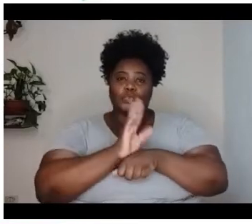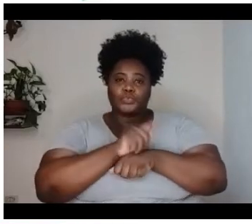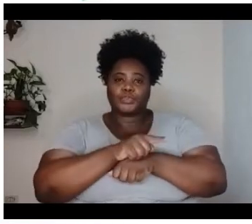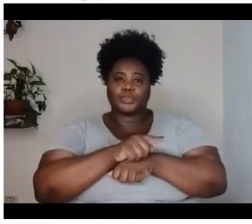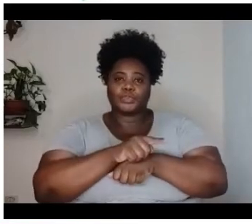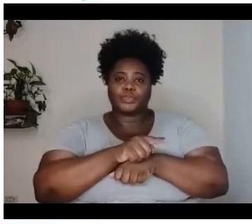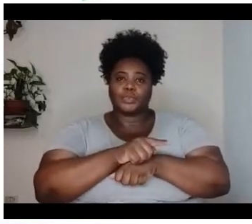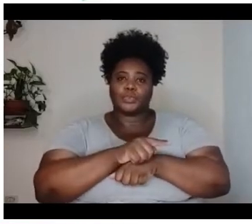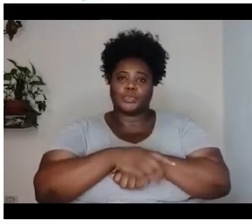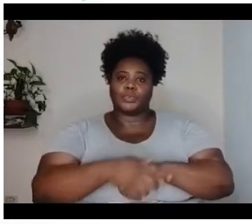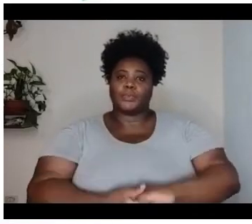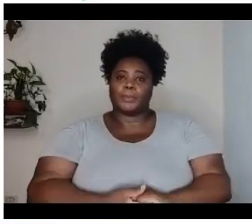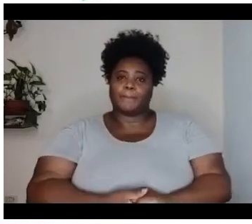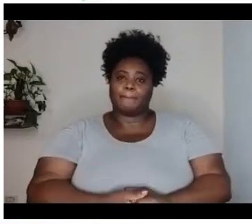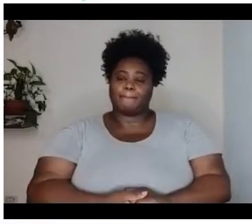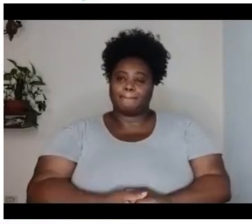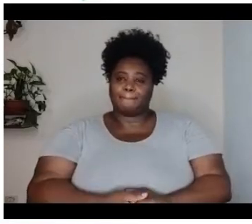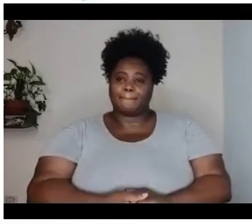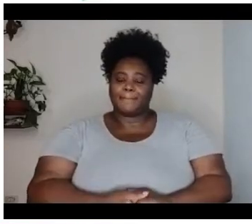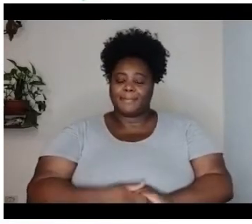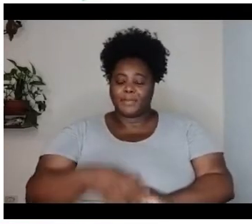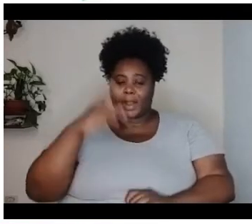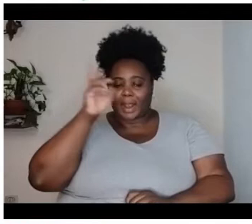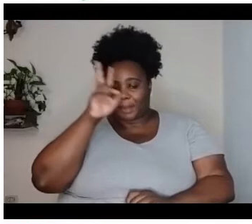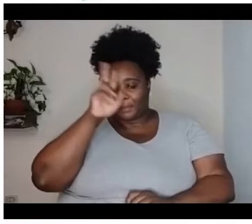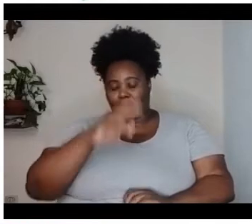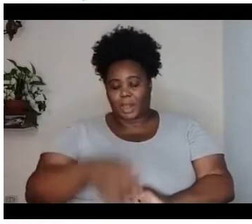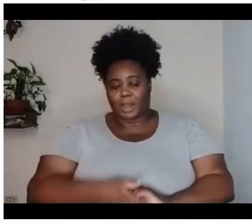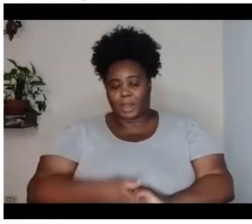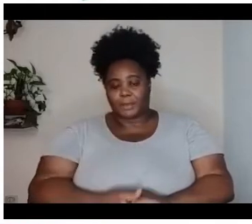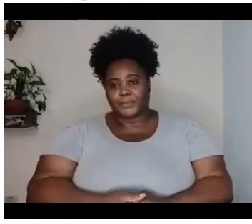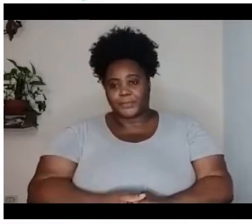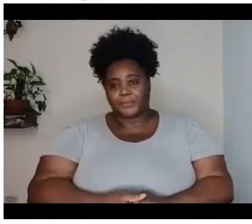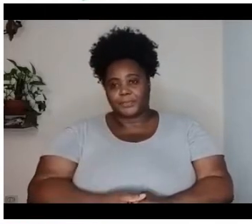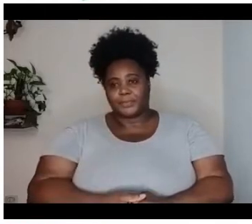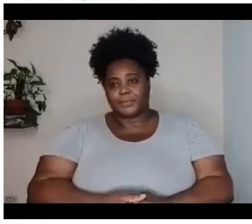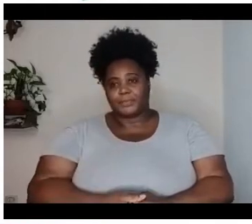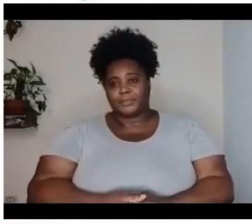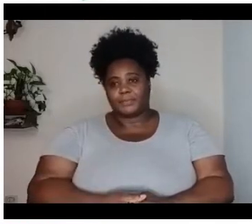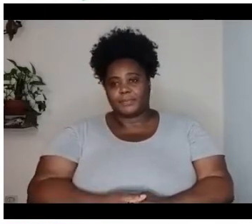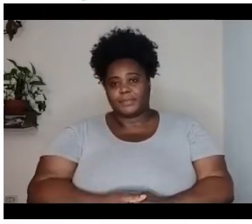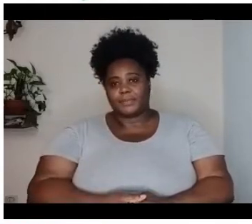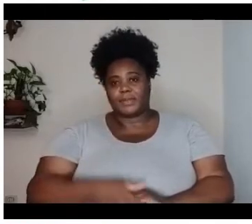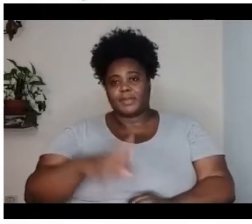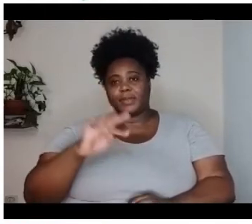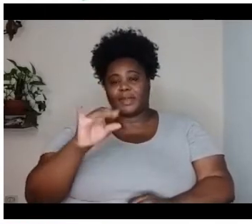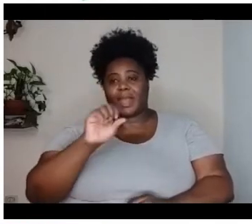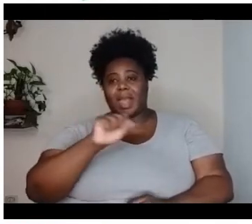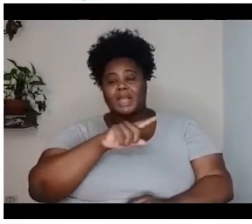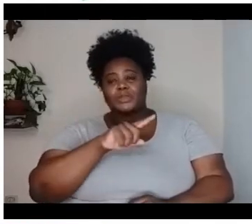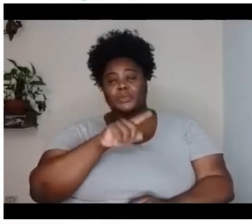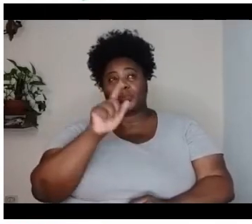é? Deixa eu ver como é o nome do vídeo. Meu Deus, aquele que eu estou com ratos, imunidades, que